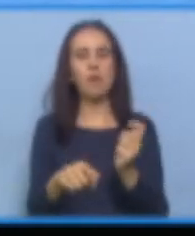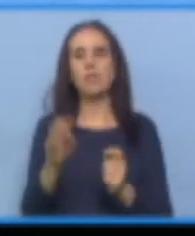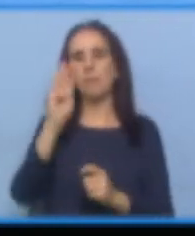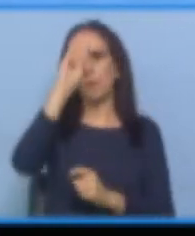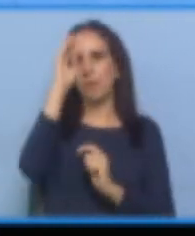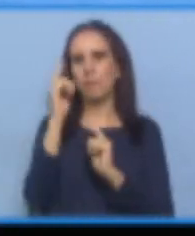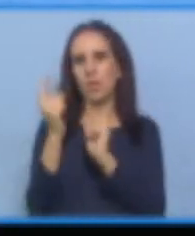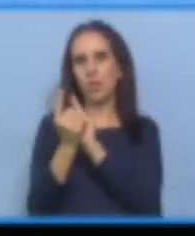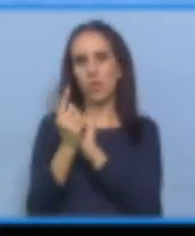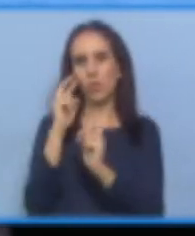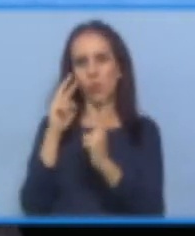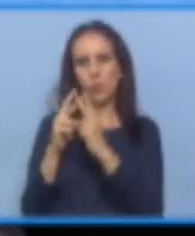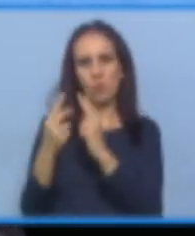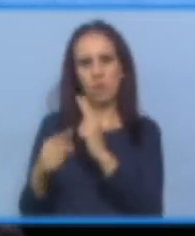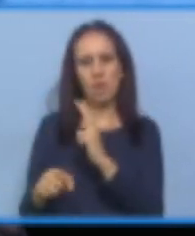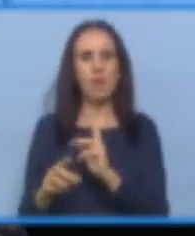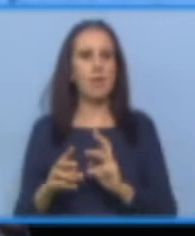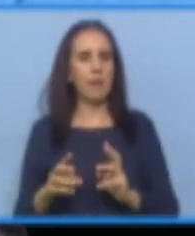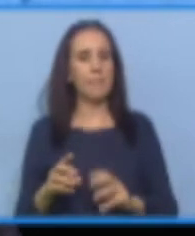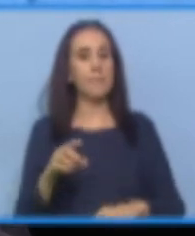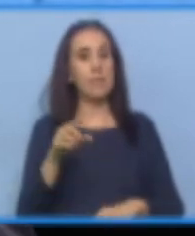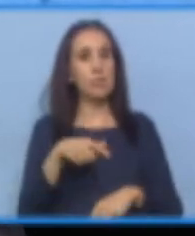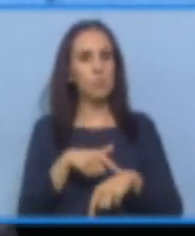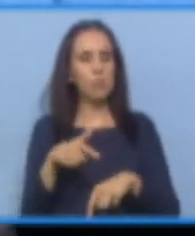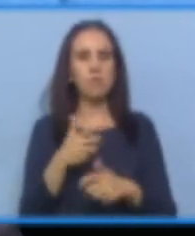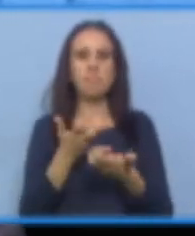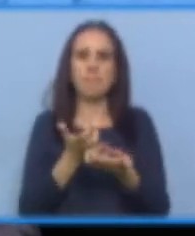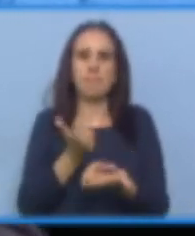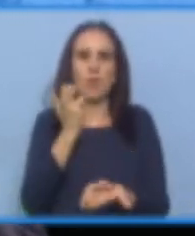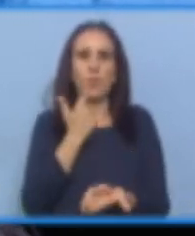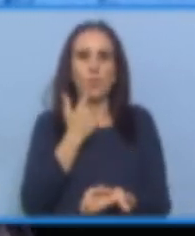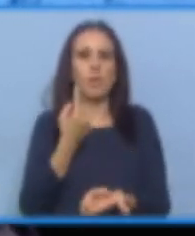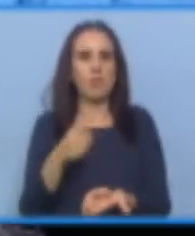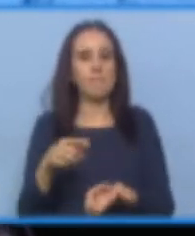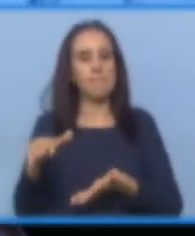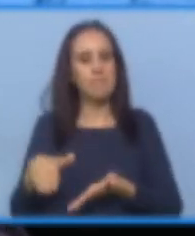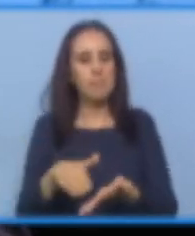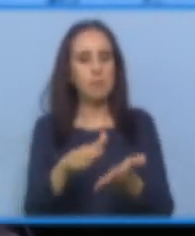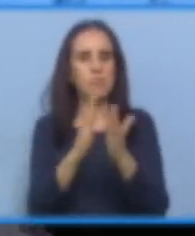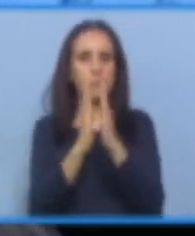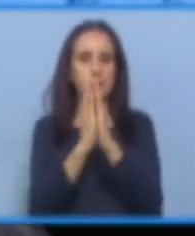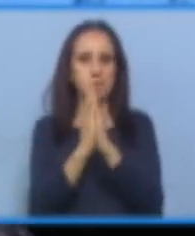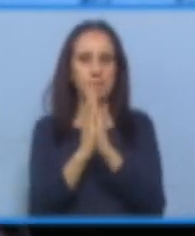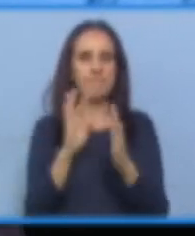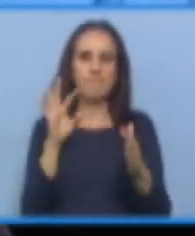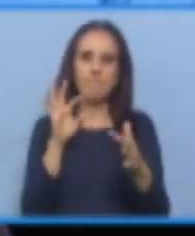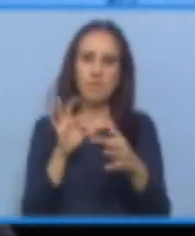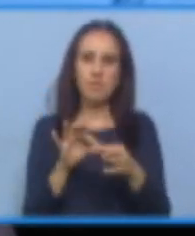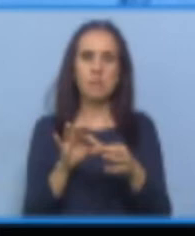Papa. Portanto, esse é um momento marcante neste caminho da Igreja em